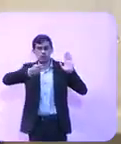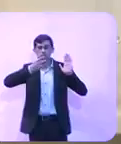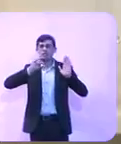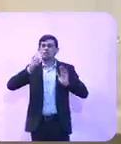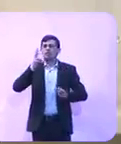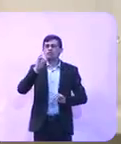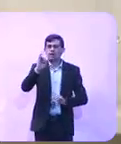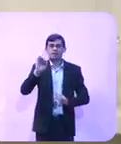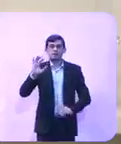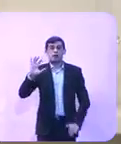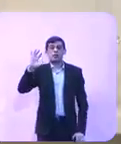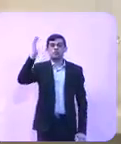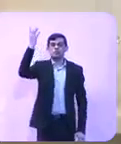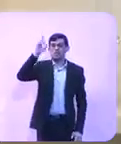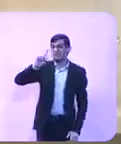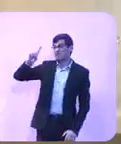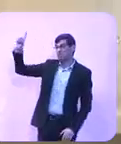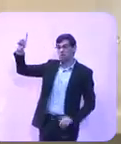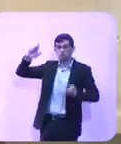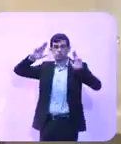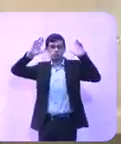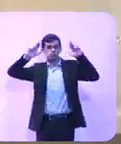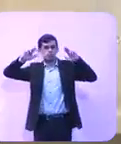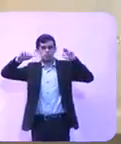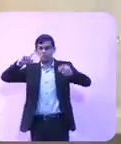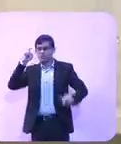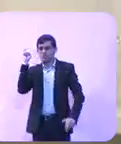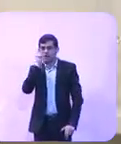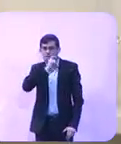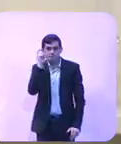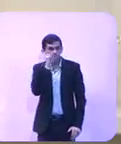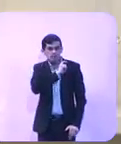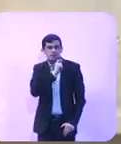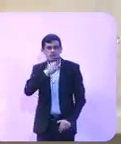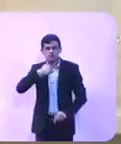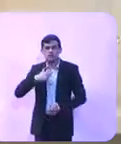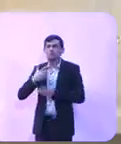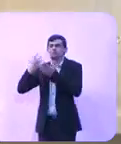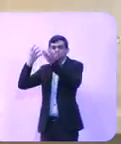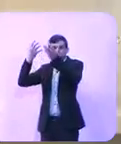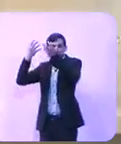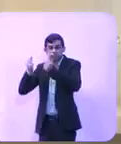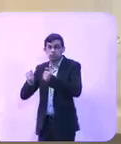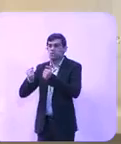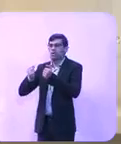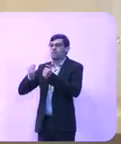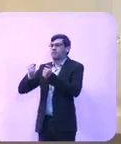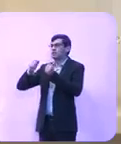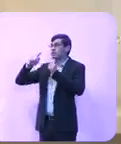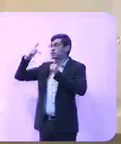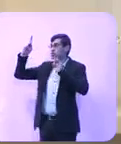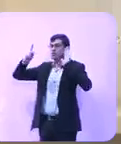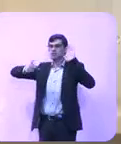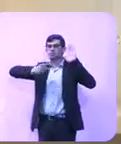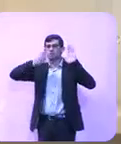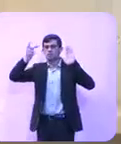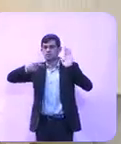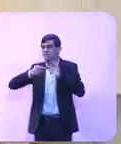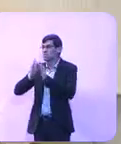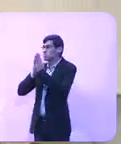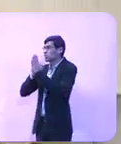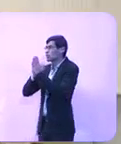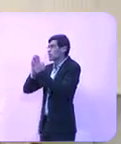homem para mentir, ó Deus, e eu tomo posse da Tua promessa. Lembra-te, Senhor, desse Teu